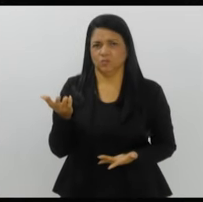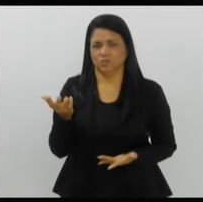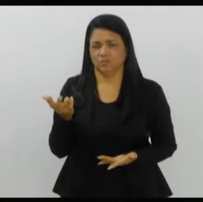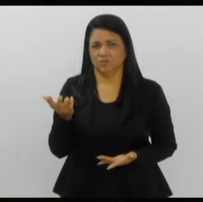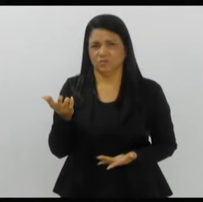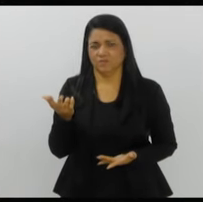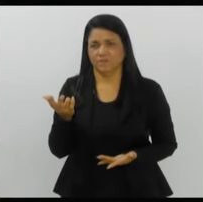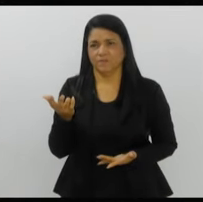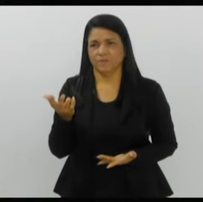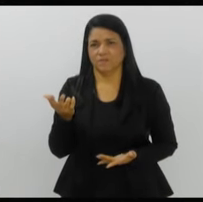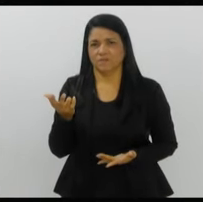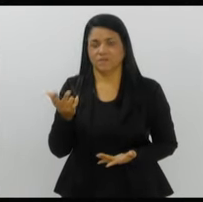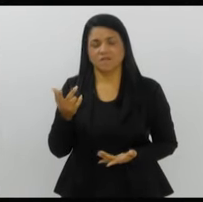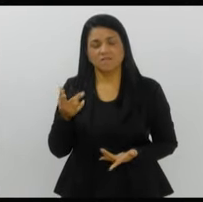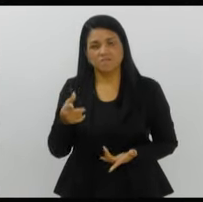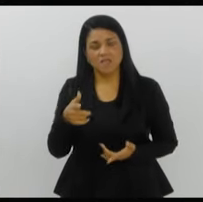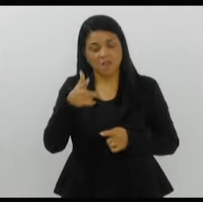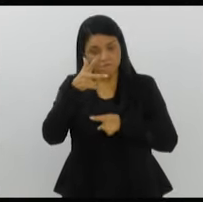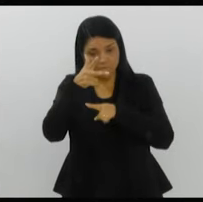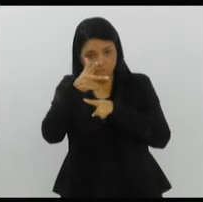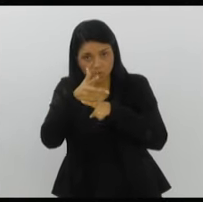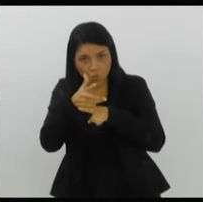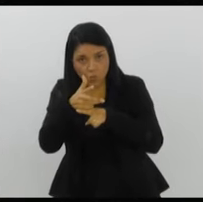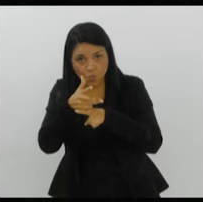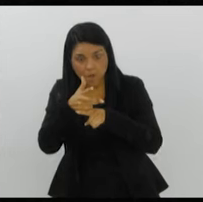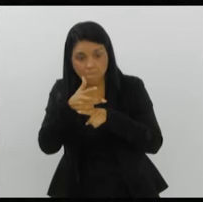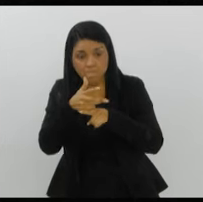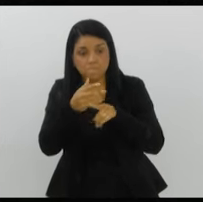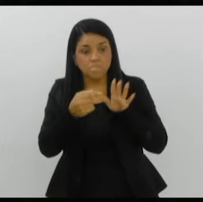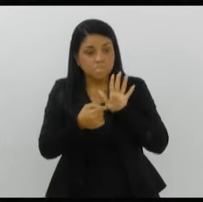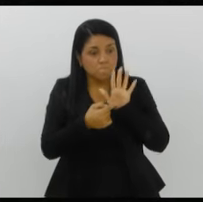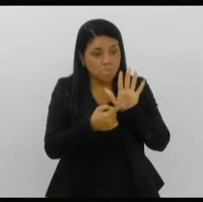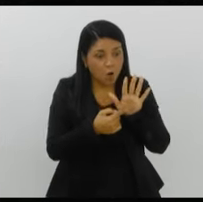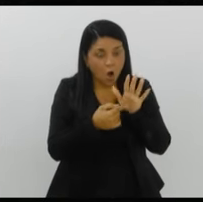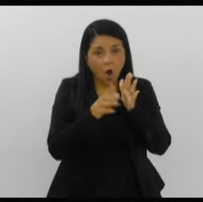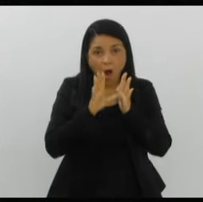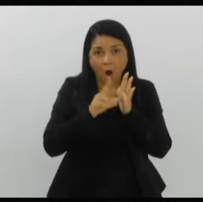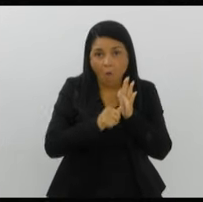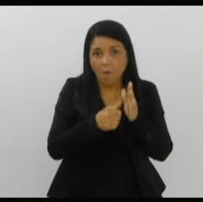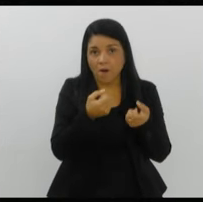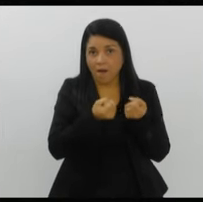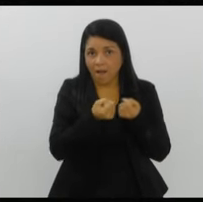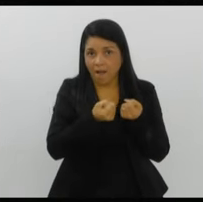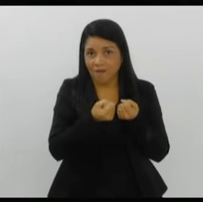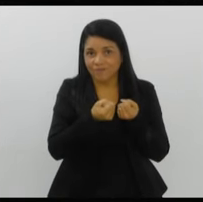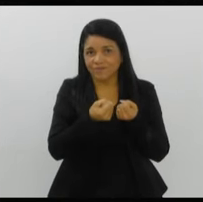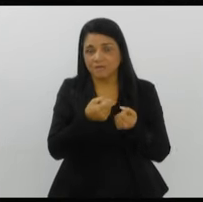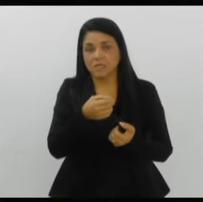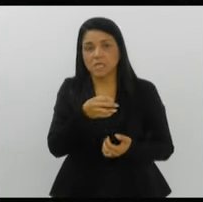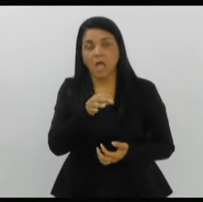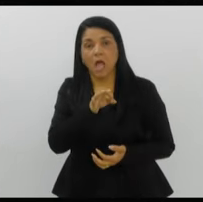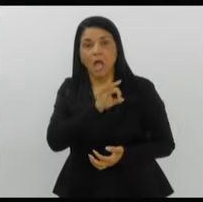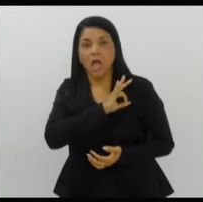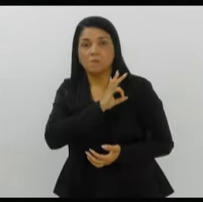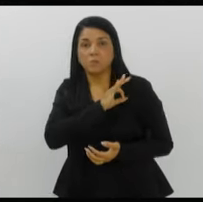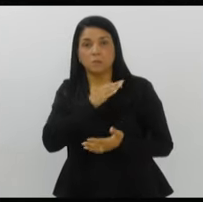Ele vai lá, filma, mostra que o carro está roubado e a polícia está